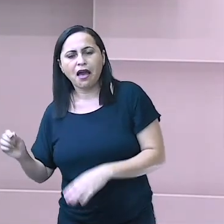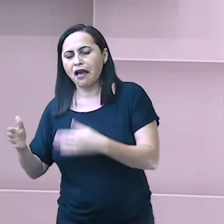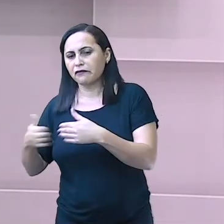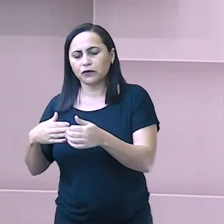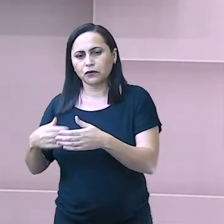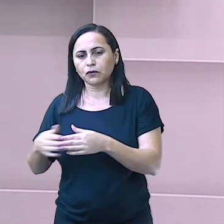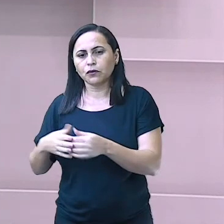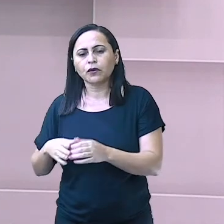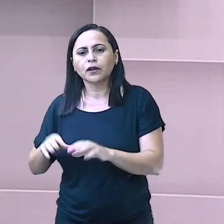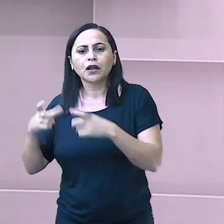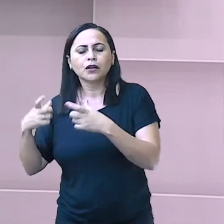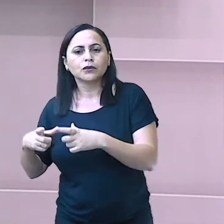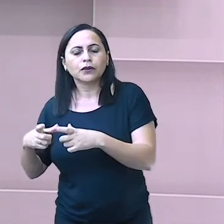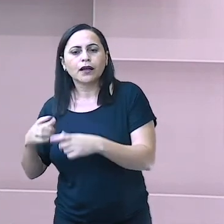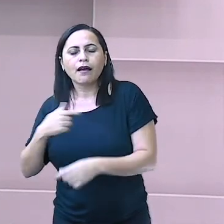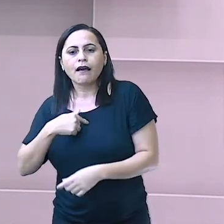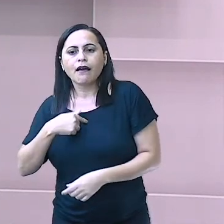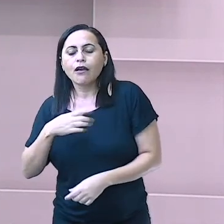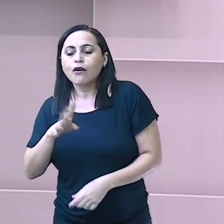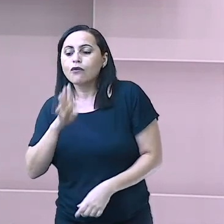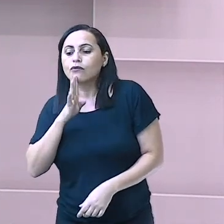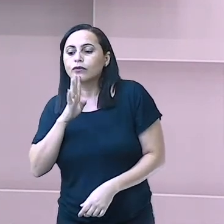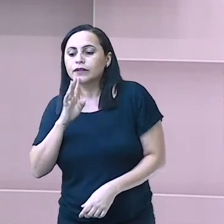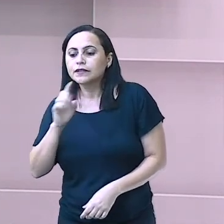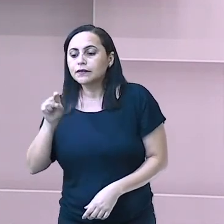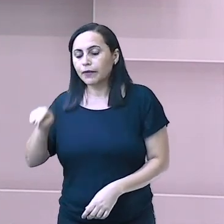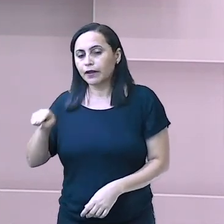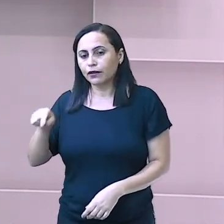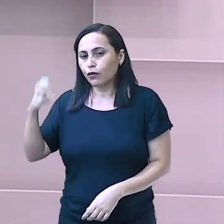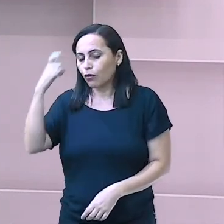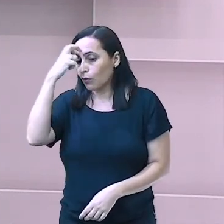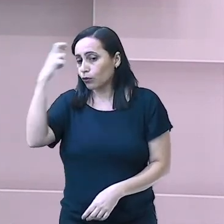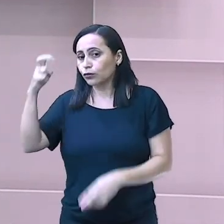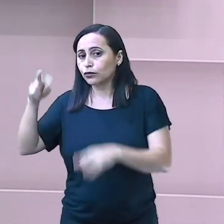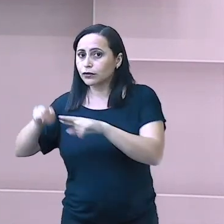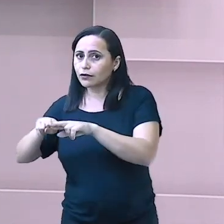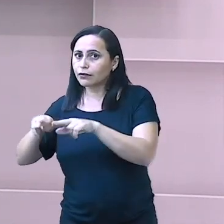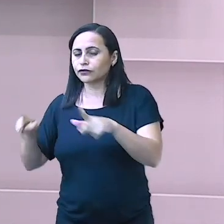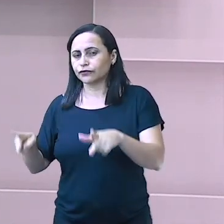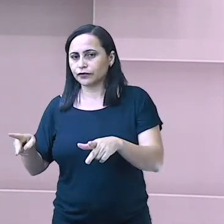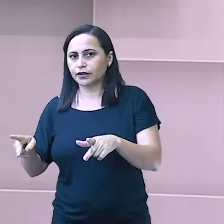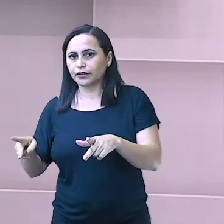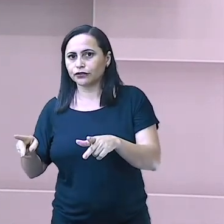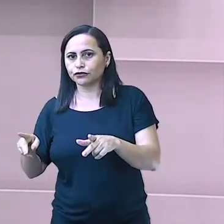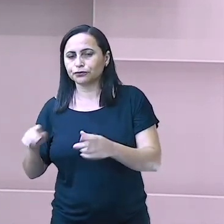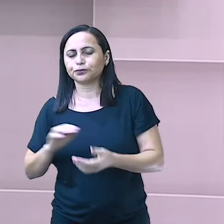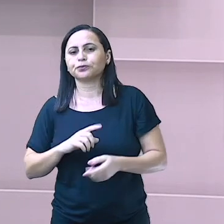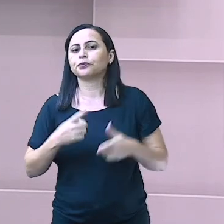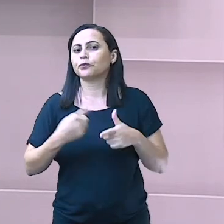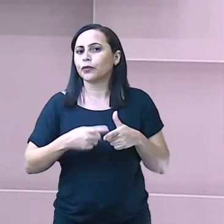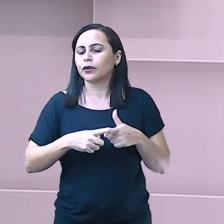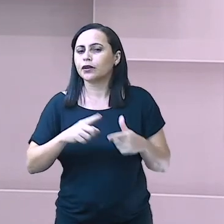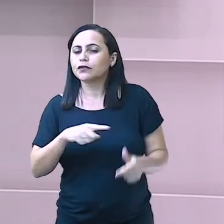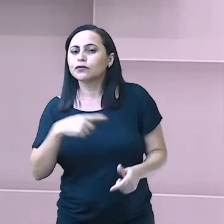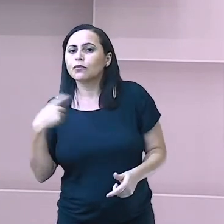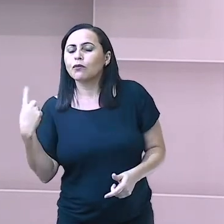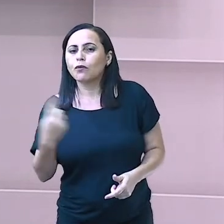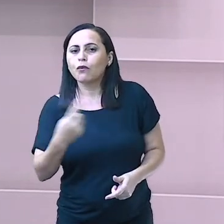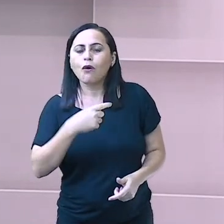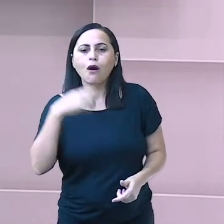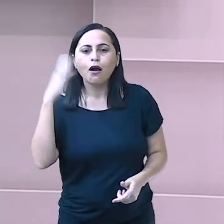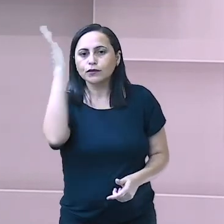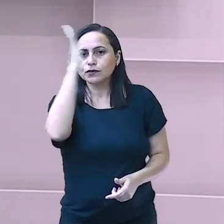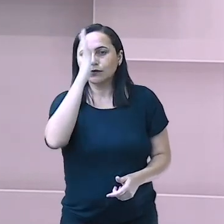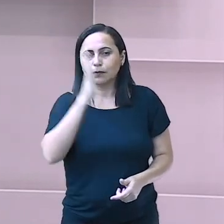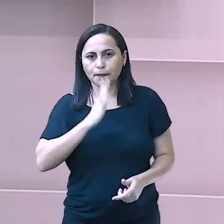ter um conhecimento melhor dessas culturas diferentes. Por isso a gente fala que também o nosso país é multicultural, né?